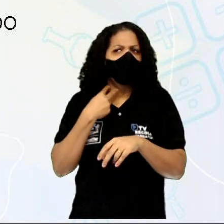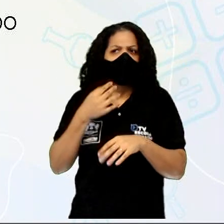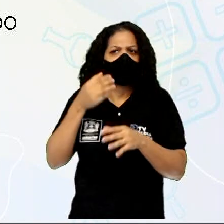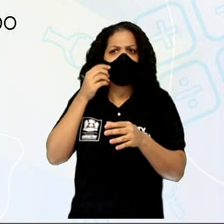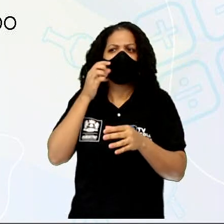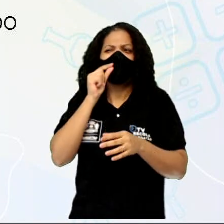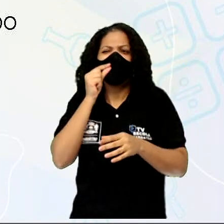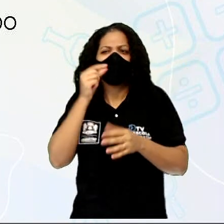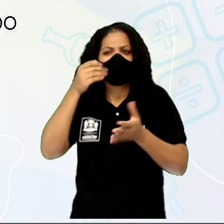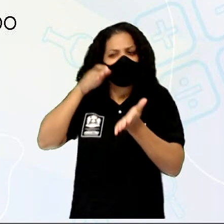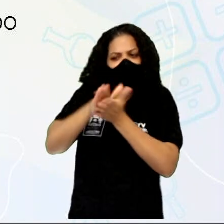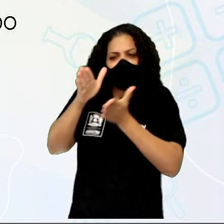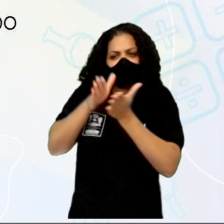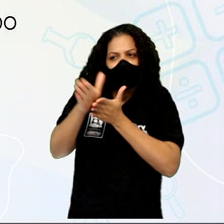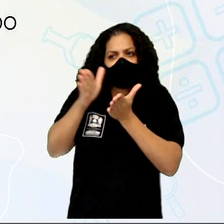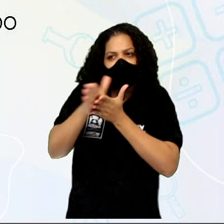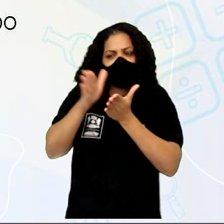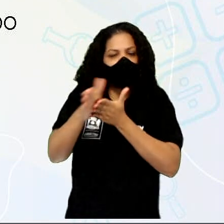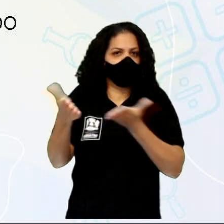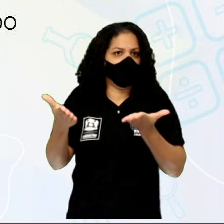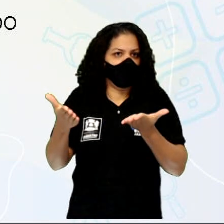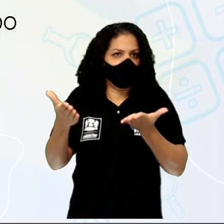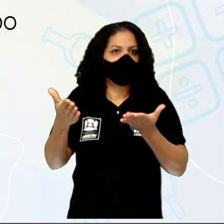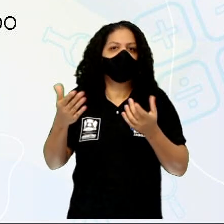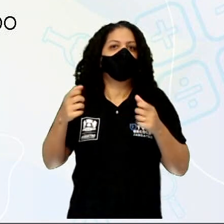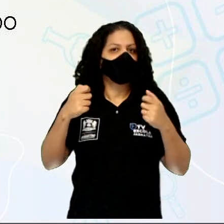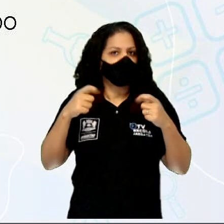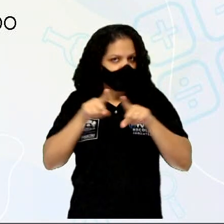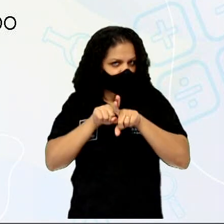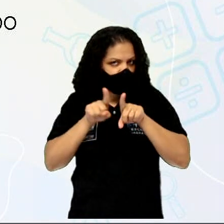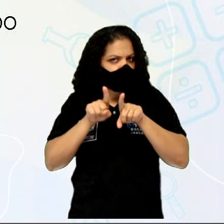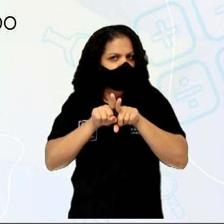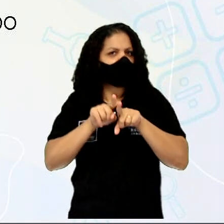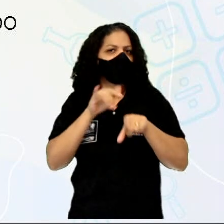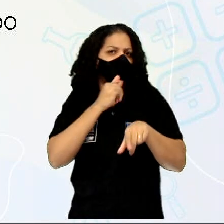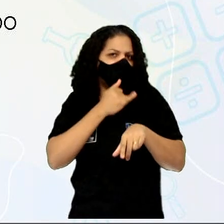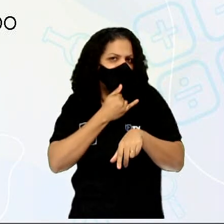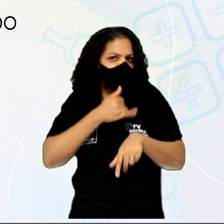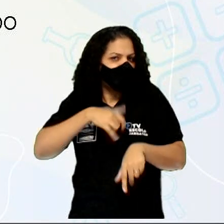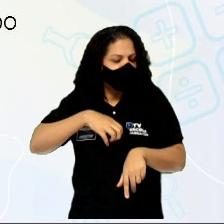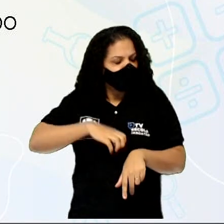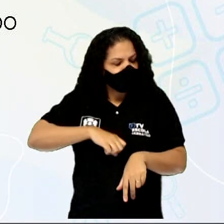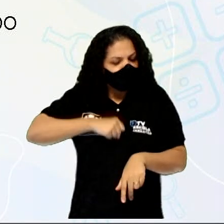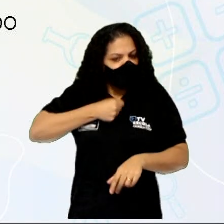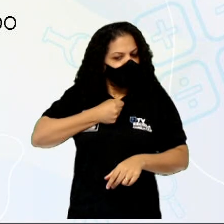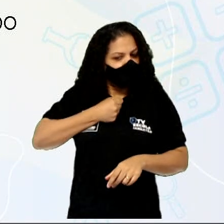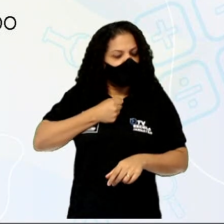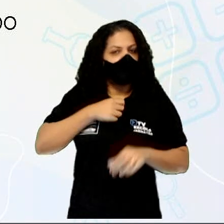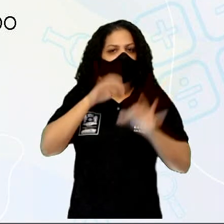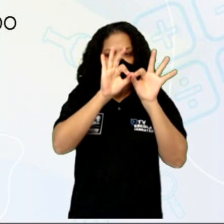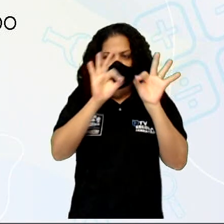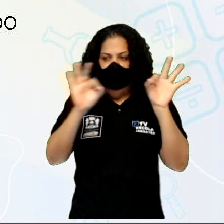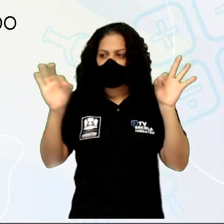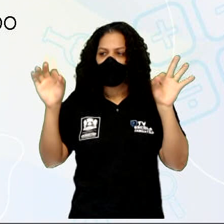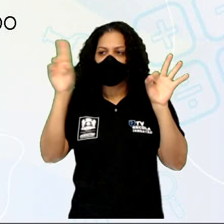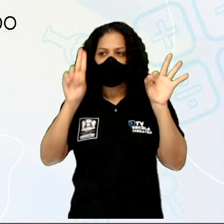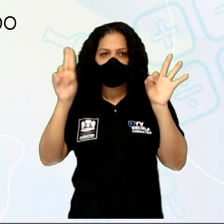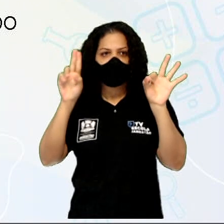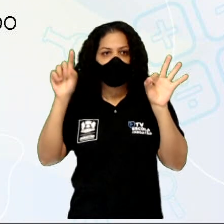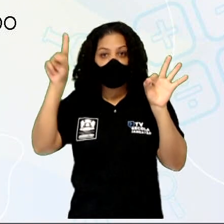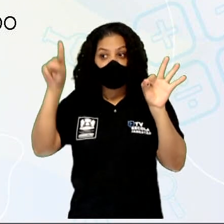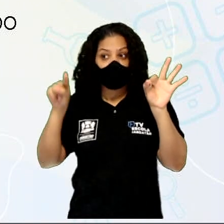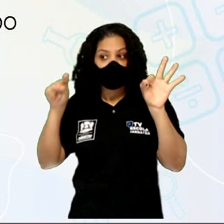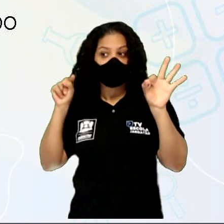é um descontentamento dela. Vamos usar a exclamação. Vejam esses sinais que nós temos